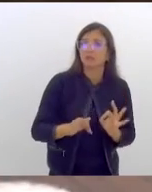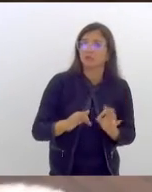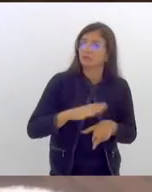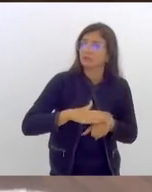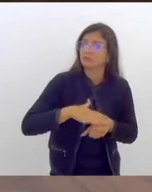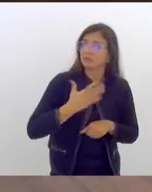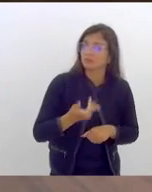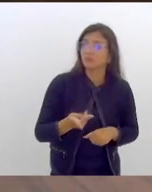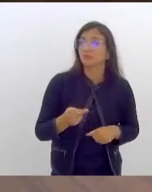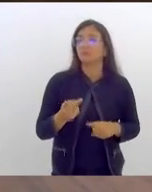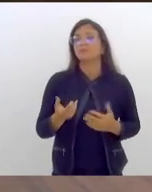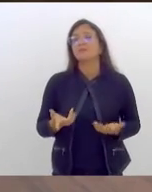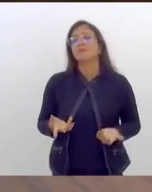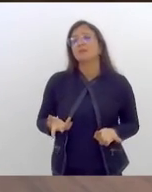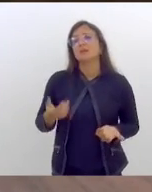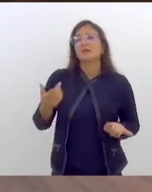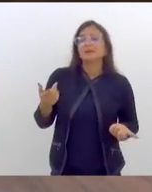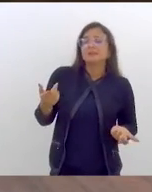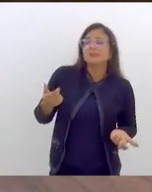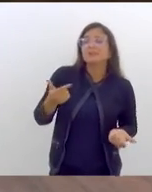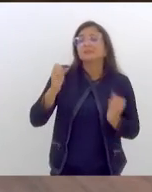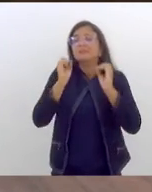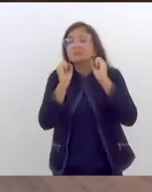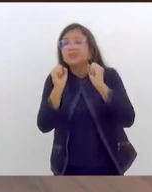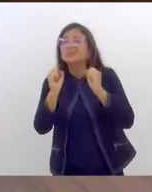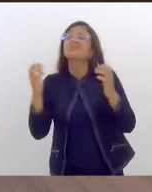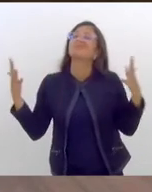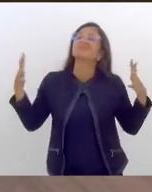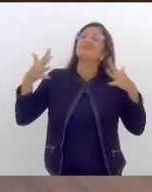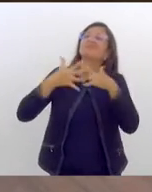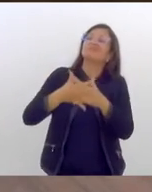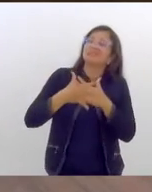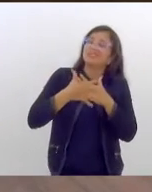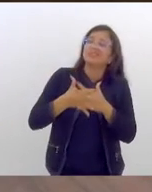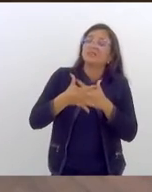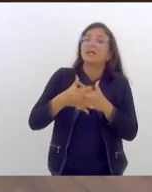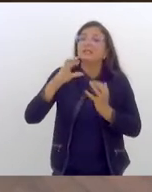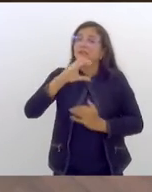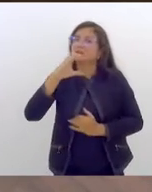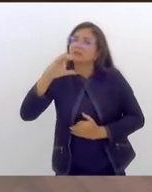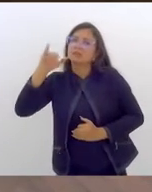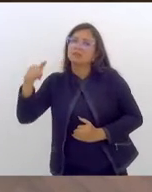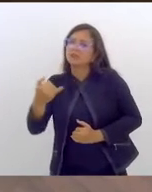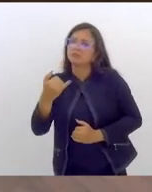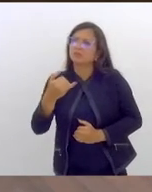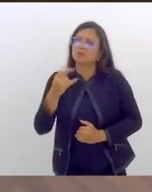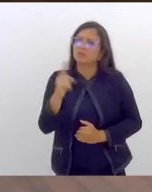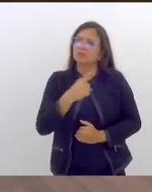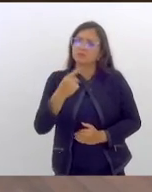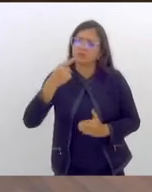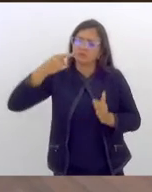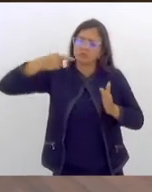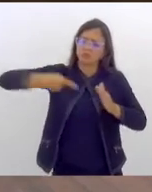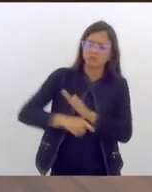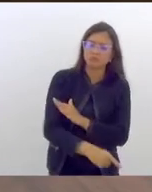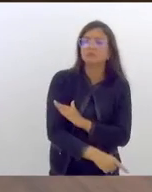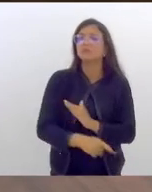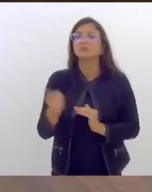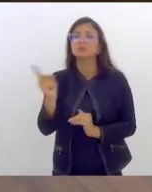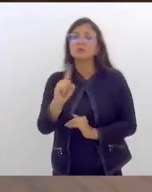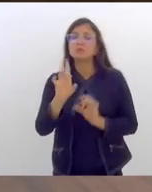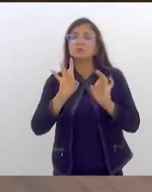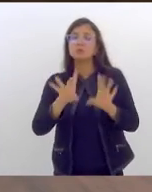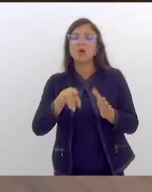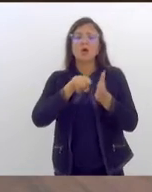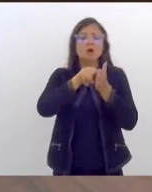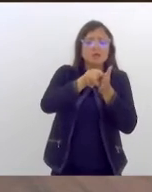então pode ser que haja conflito interesse e a ccj não entrou nessa pesquisa ela só